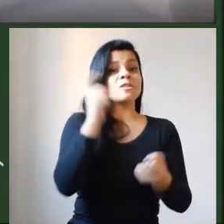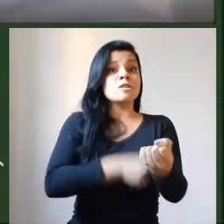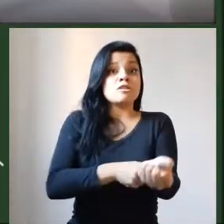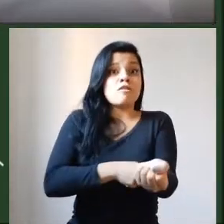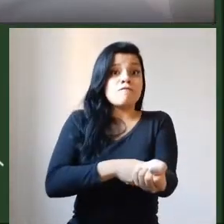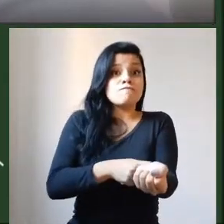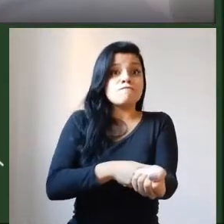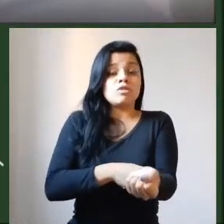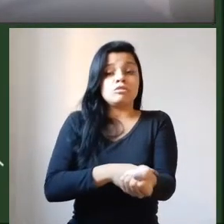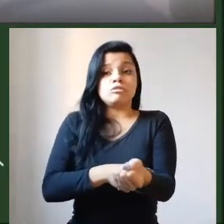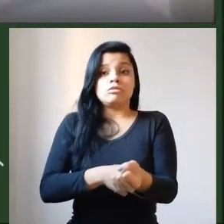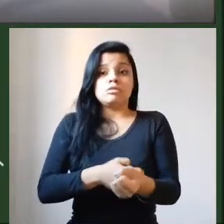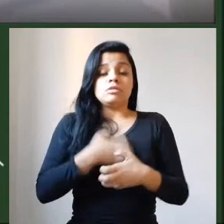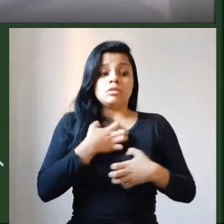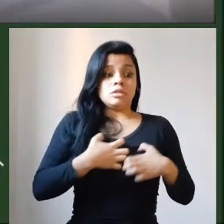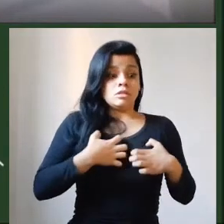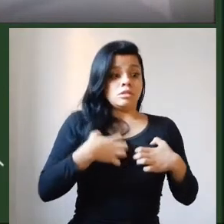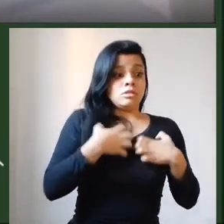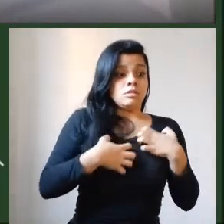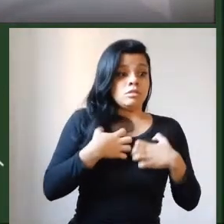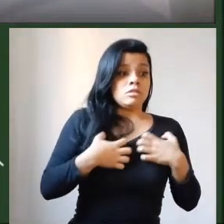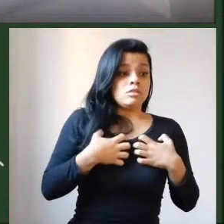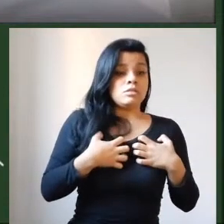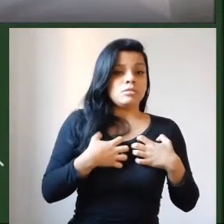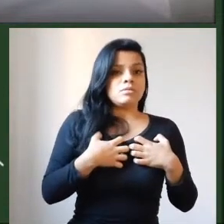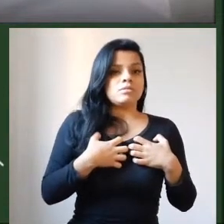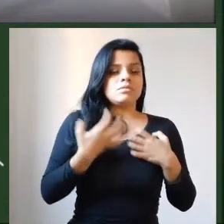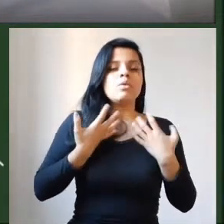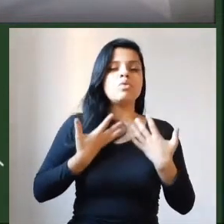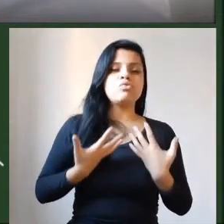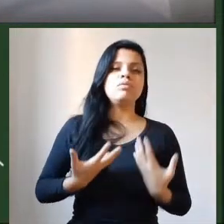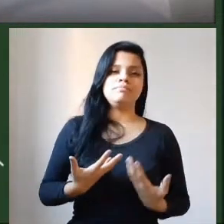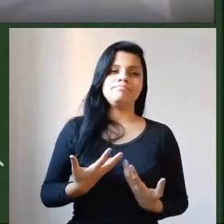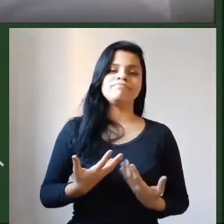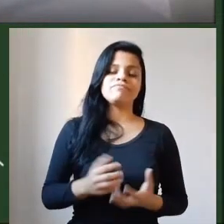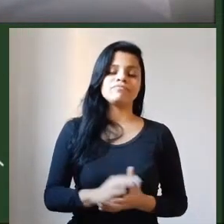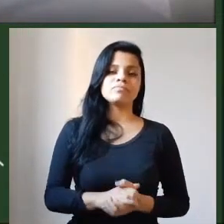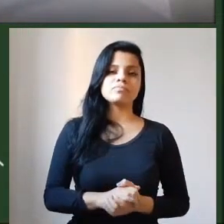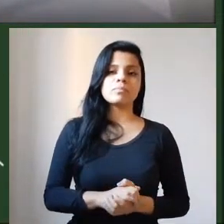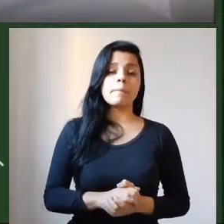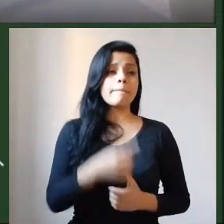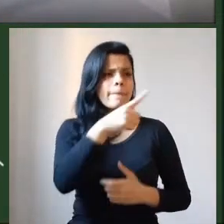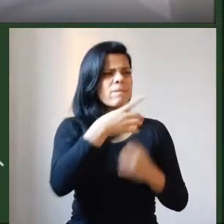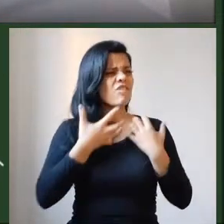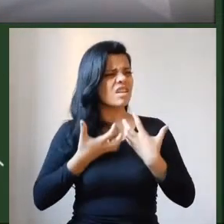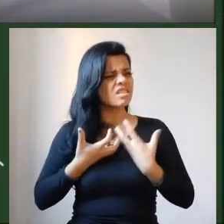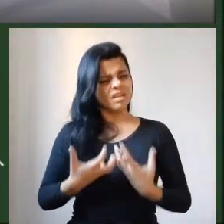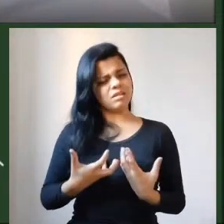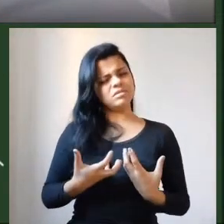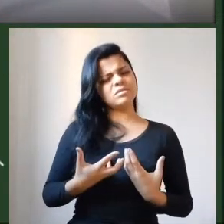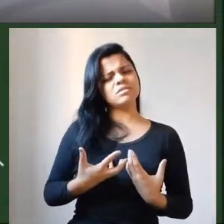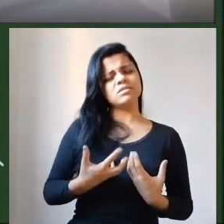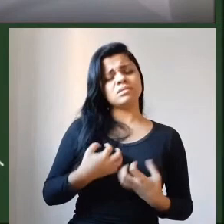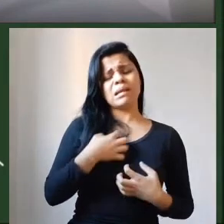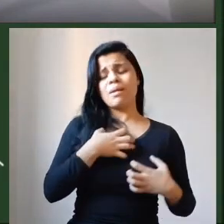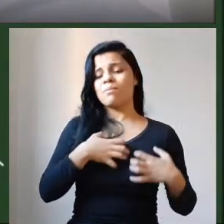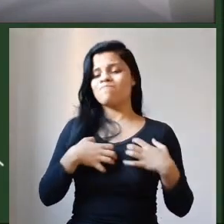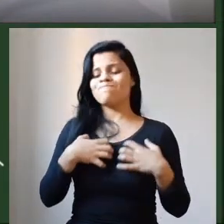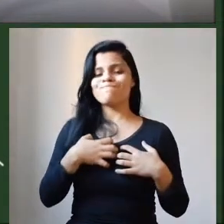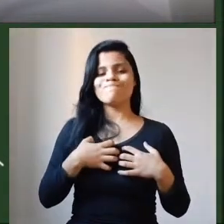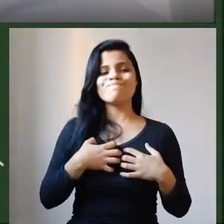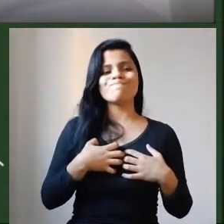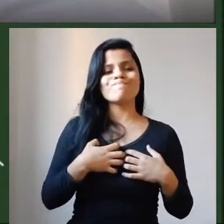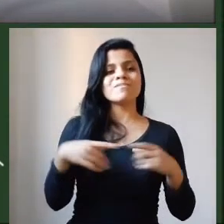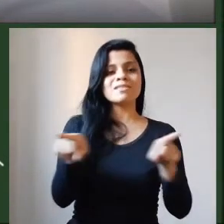pouquinho. Além desse cansaço emocional que você refere, imagino que também tem esse medo de se expor e de expor as